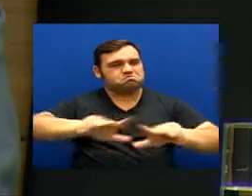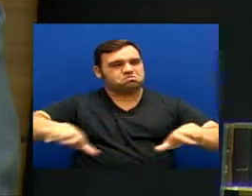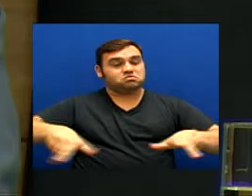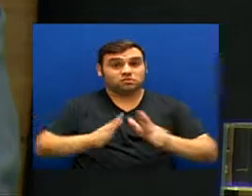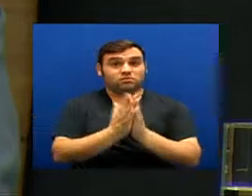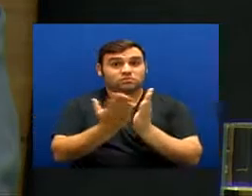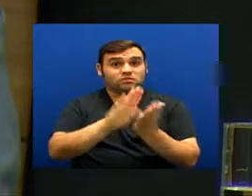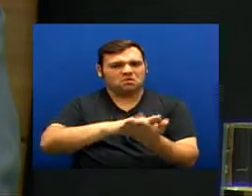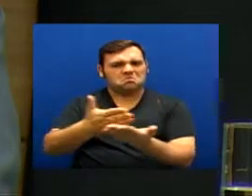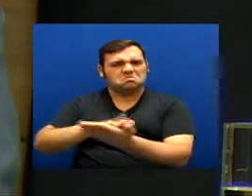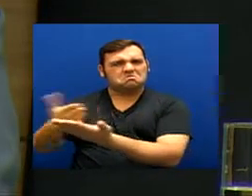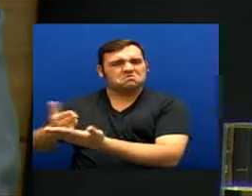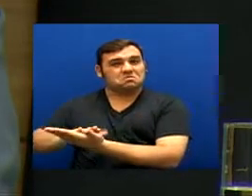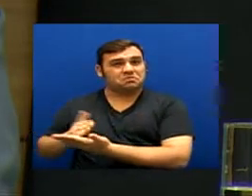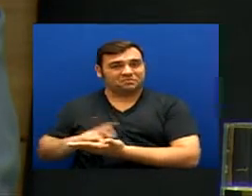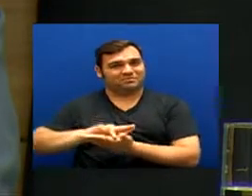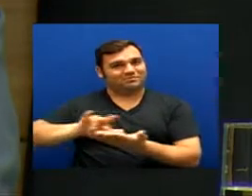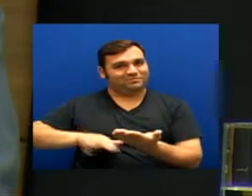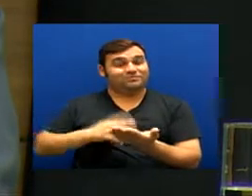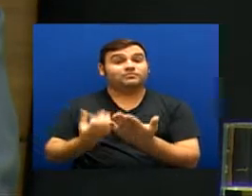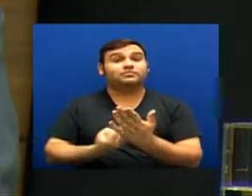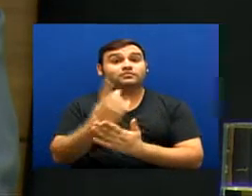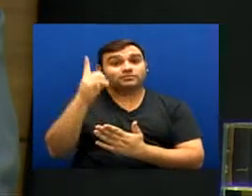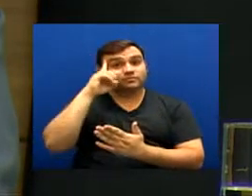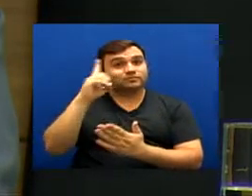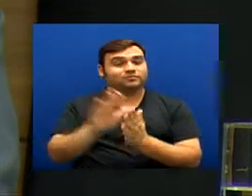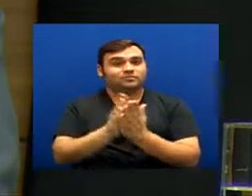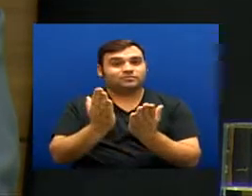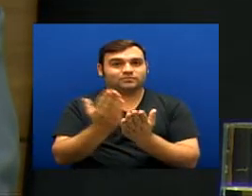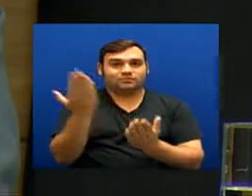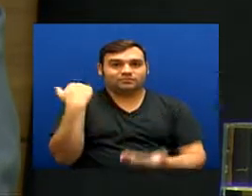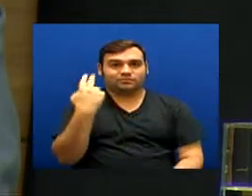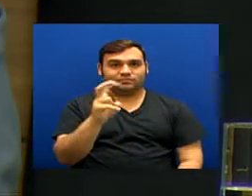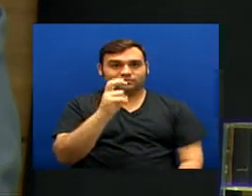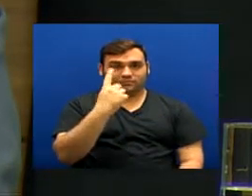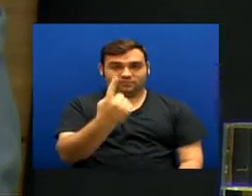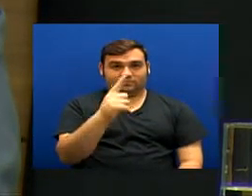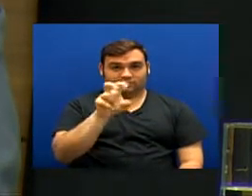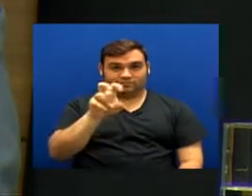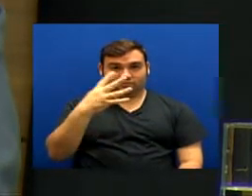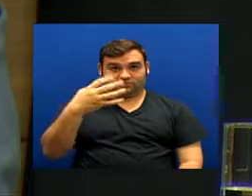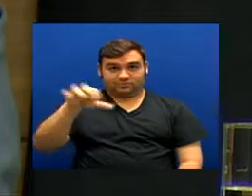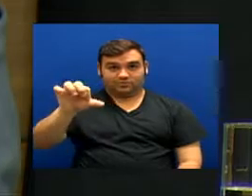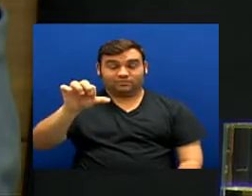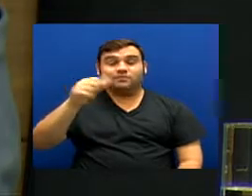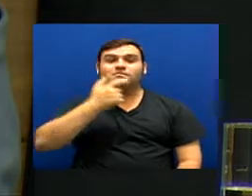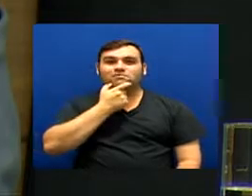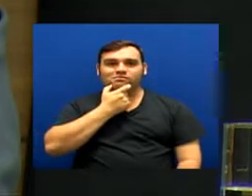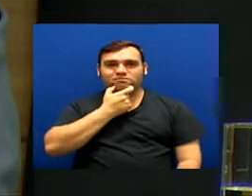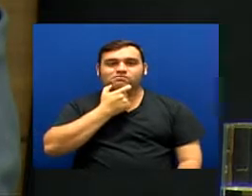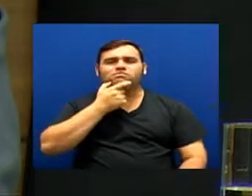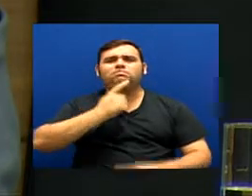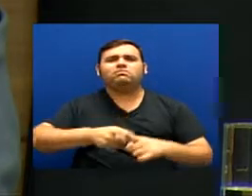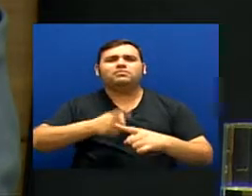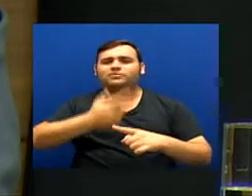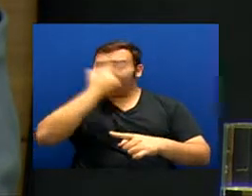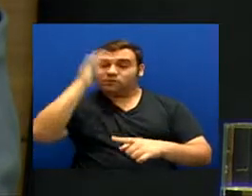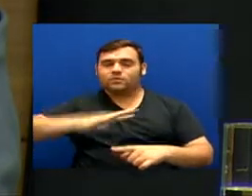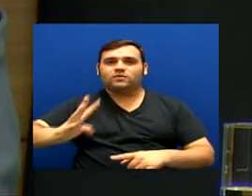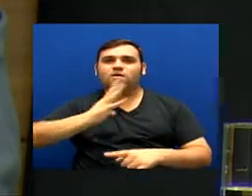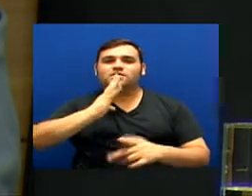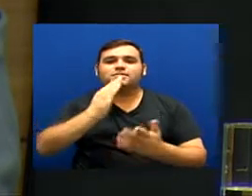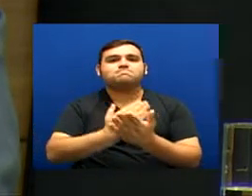A Bíblia é, sem dúvida, o mais importante livro da história da humanidade. Traduzida em milhares de idiomas, ela leva a palavra de Deus